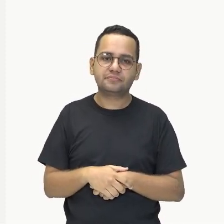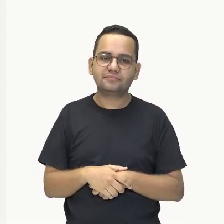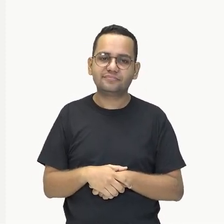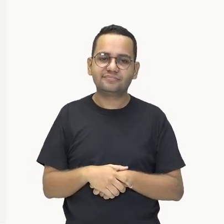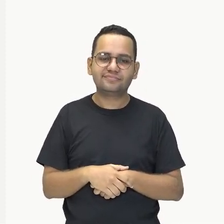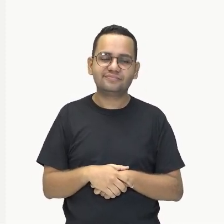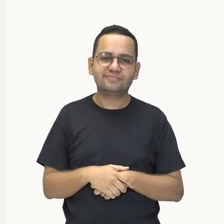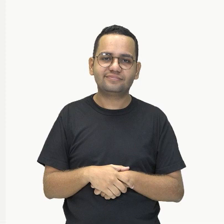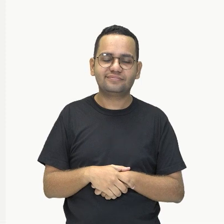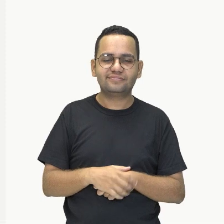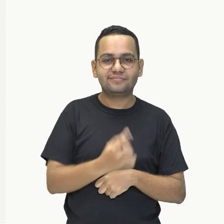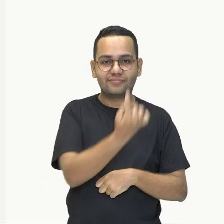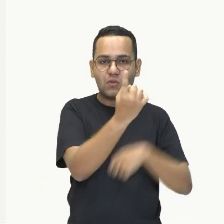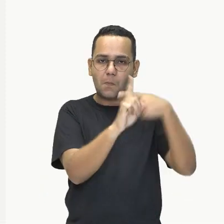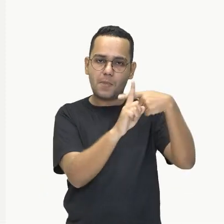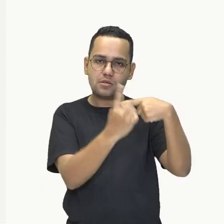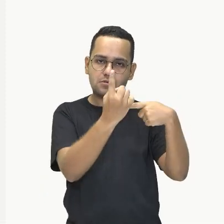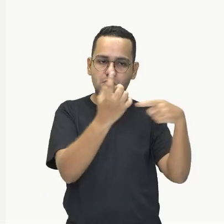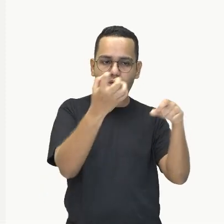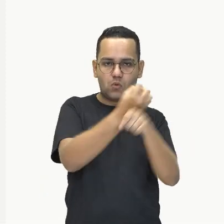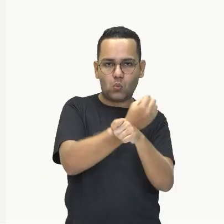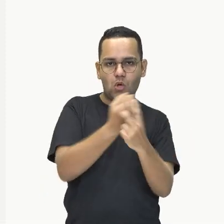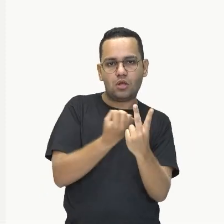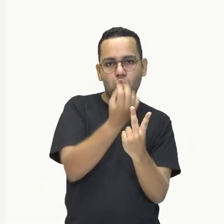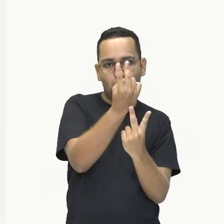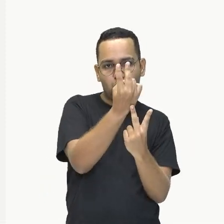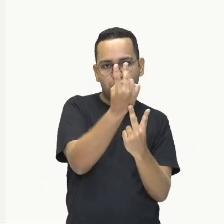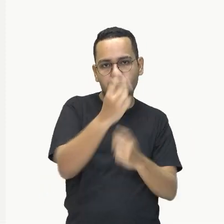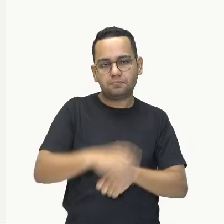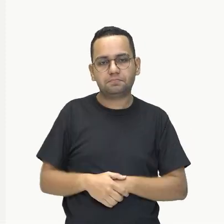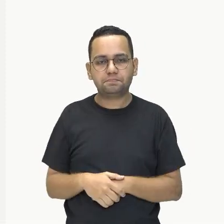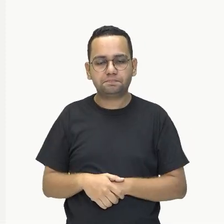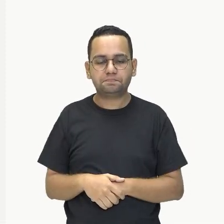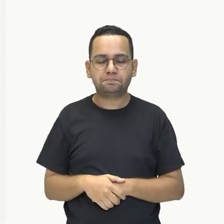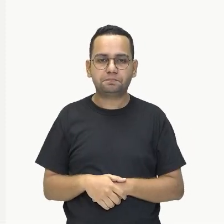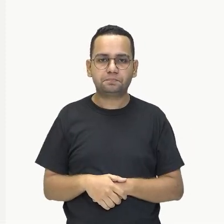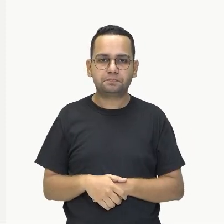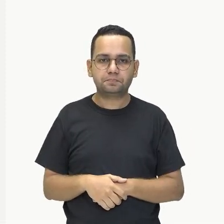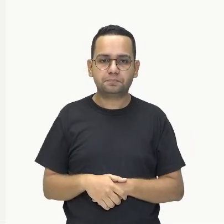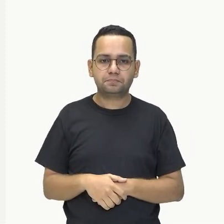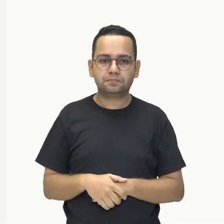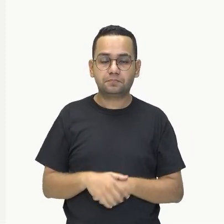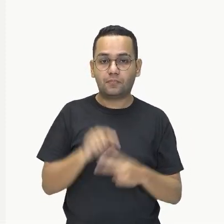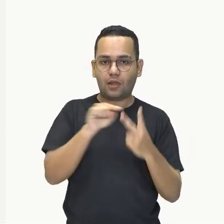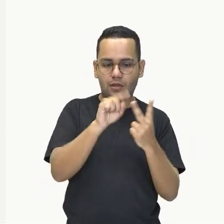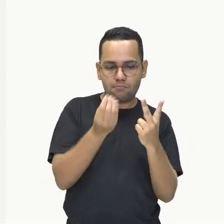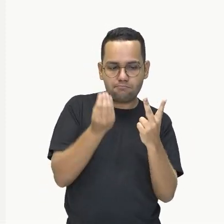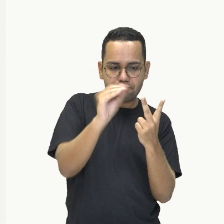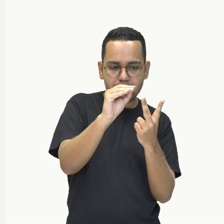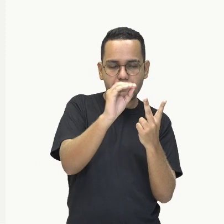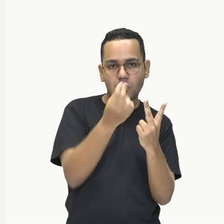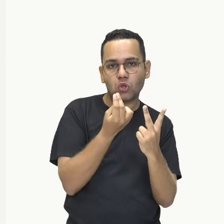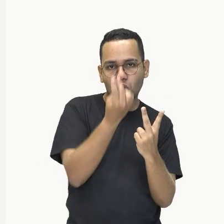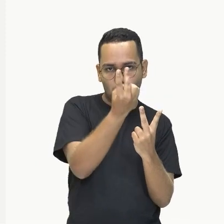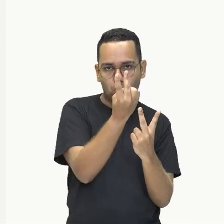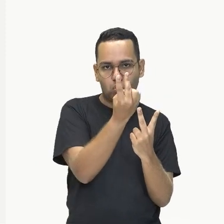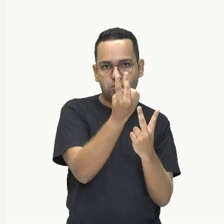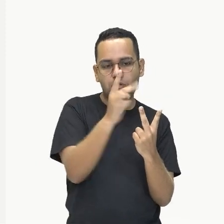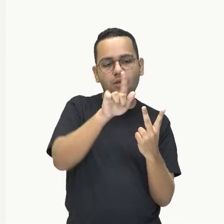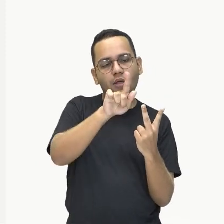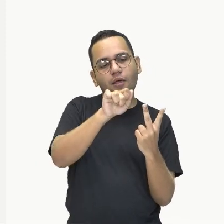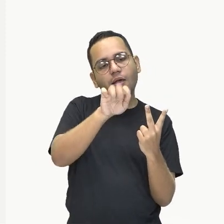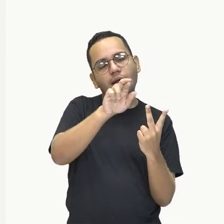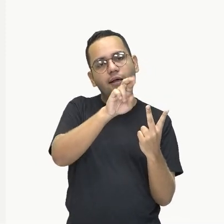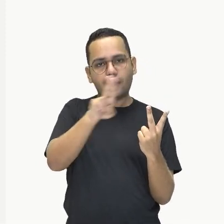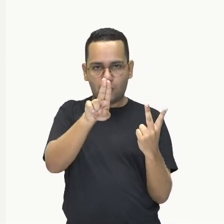do mundo. 1 mais 1 é 2. Tá bom? Então, aqui significa que este monômio é